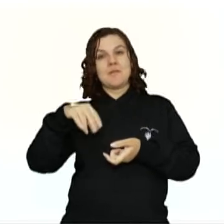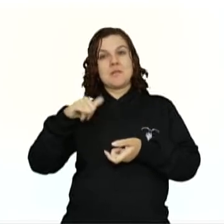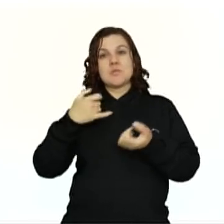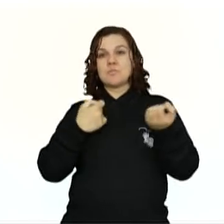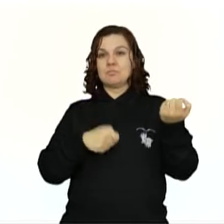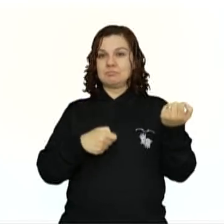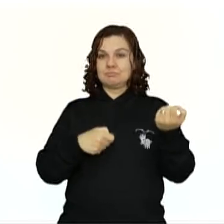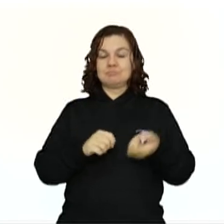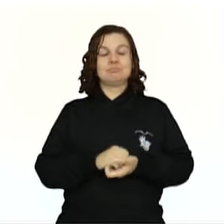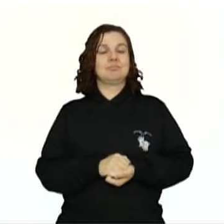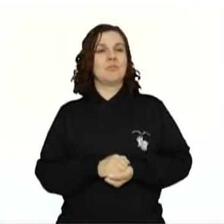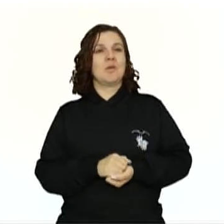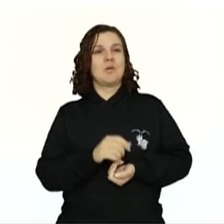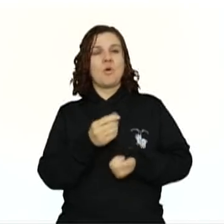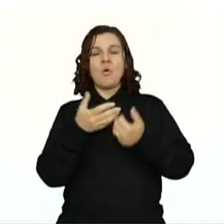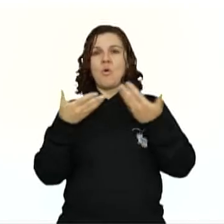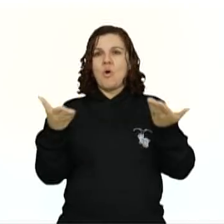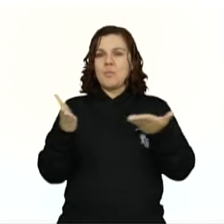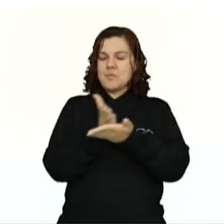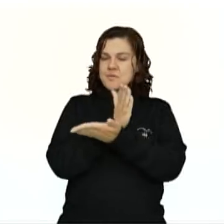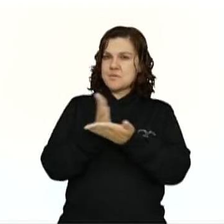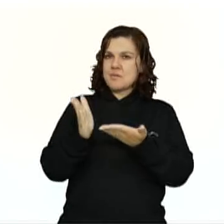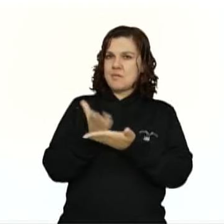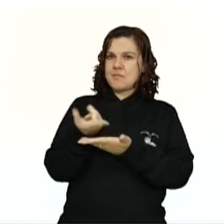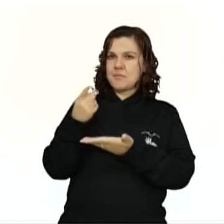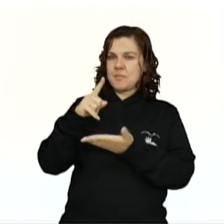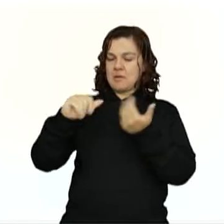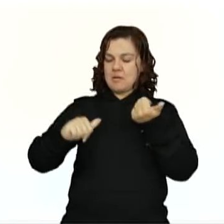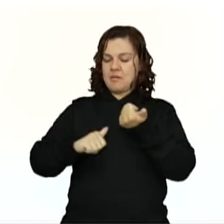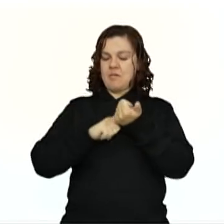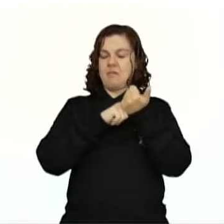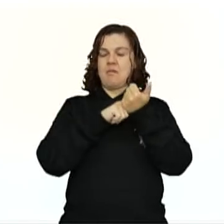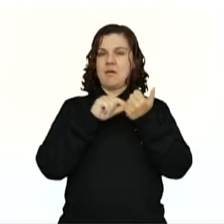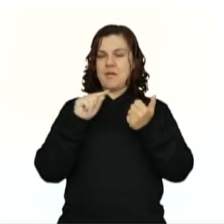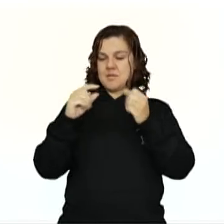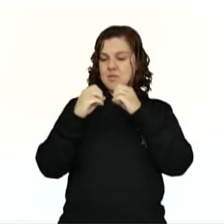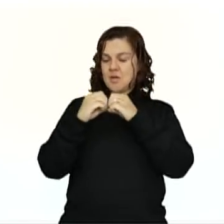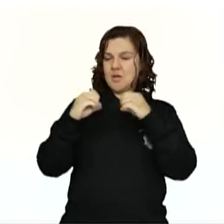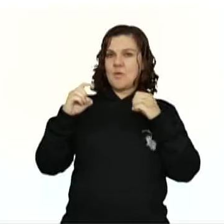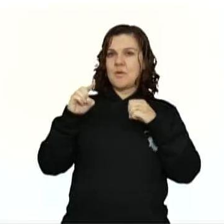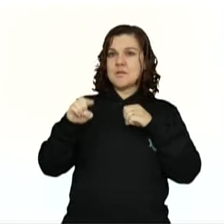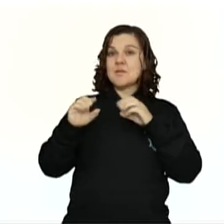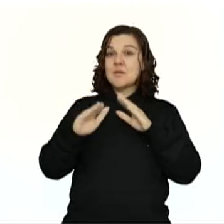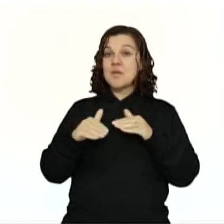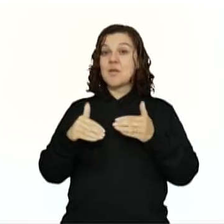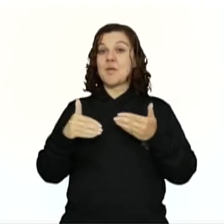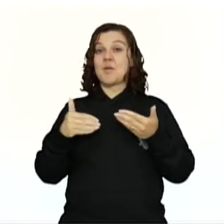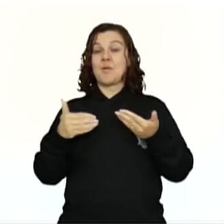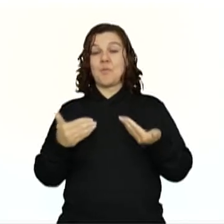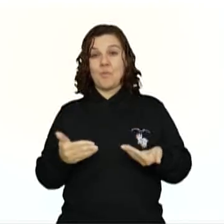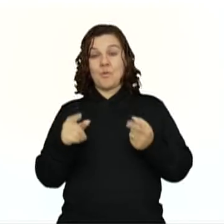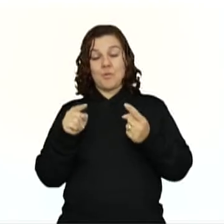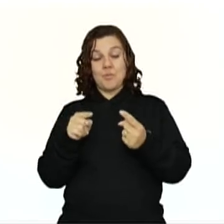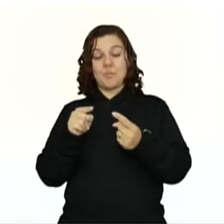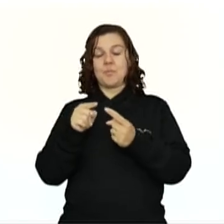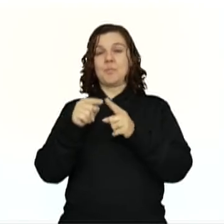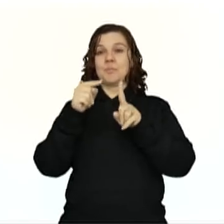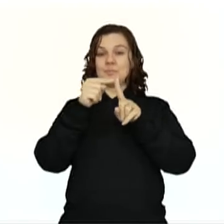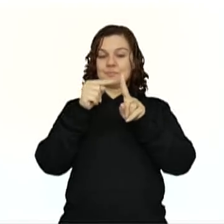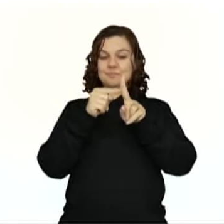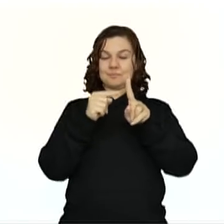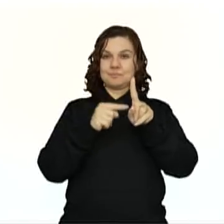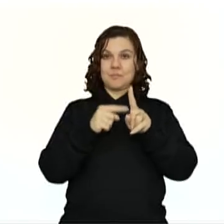Moraes. Como classificamos esse termo acessório da oração e qual é o